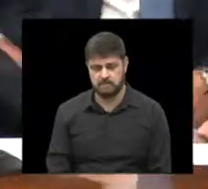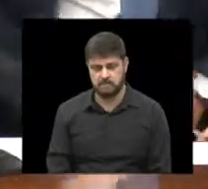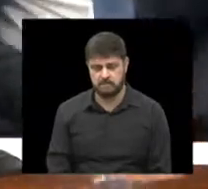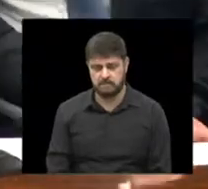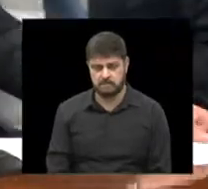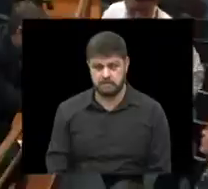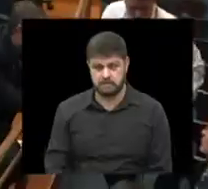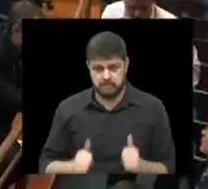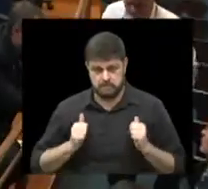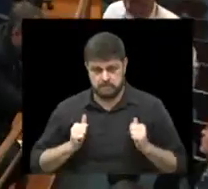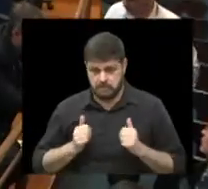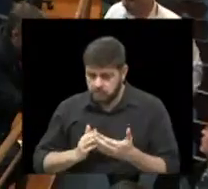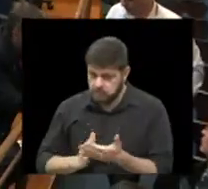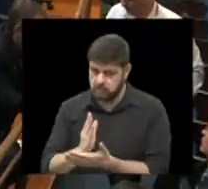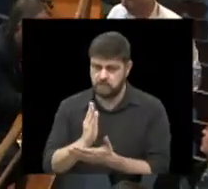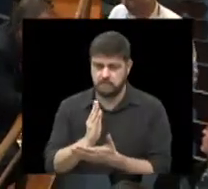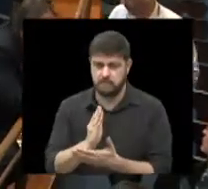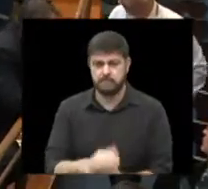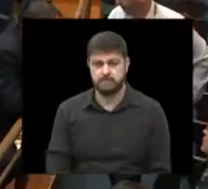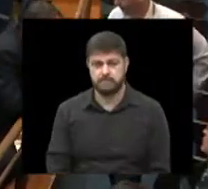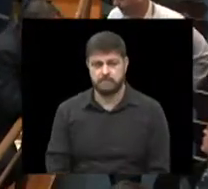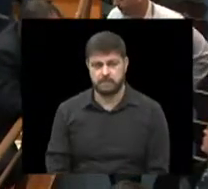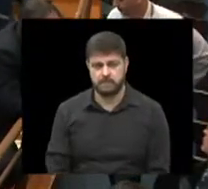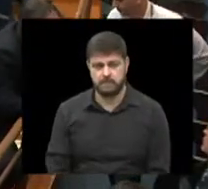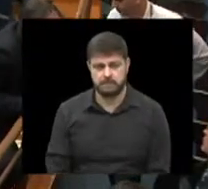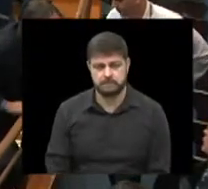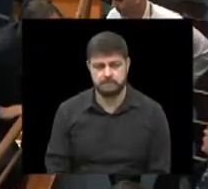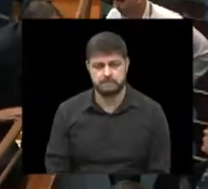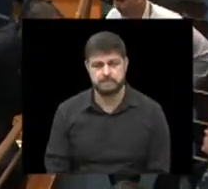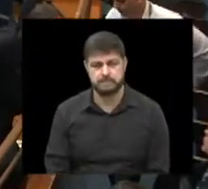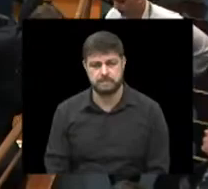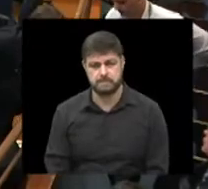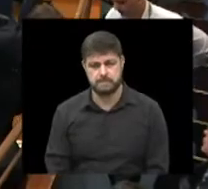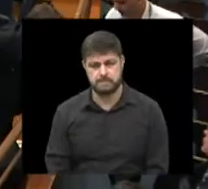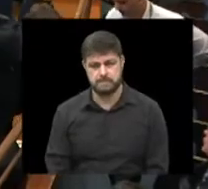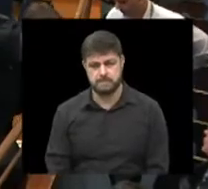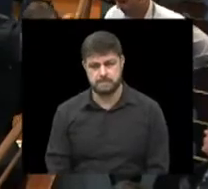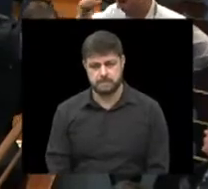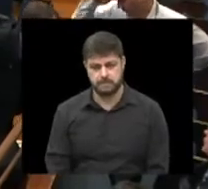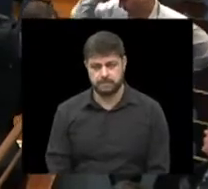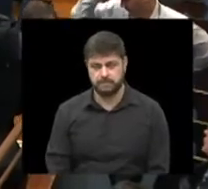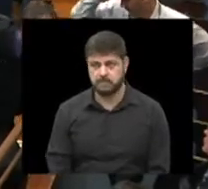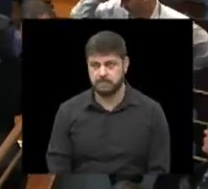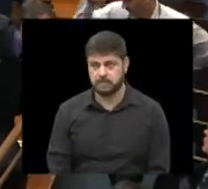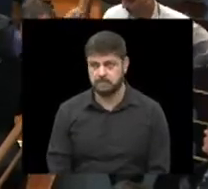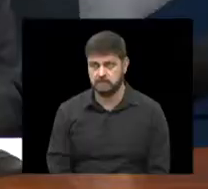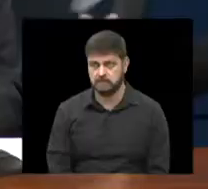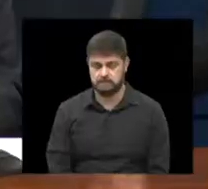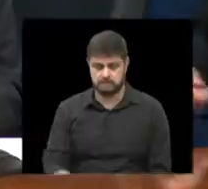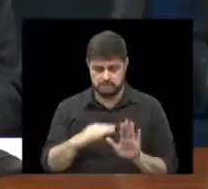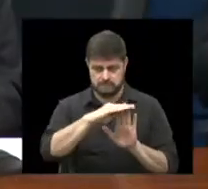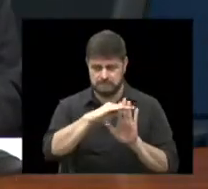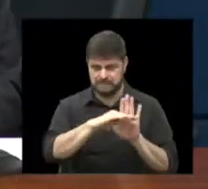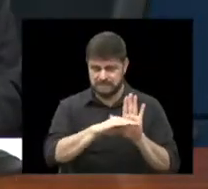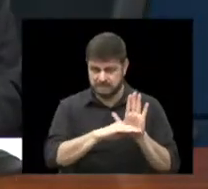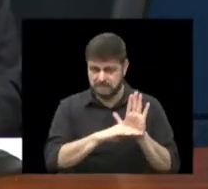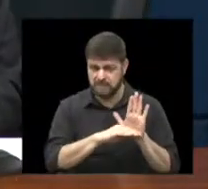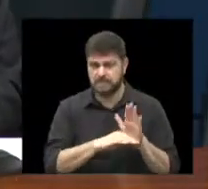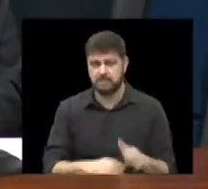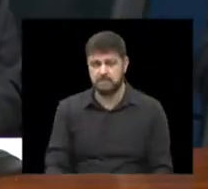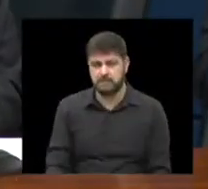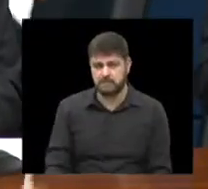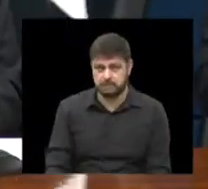permaneçam como estão. Aprovada a resolução que suplementa dotações orçamentárias da Câmara Municipal. Incluído na pauta em regime de urgência,